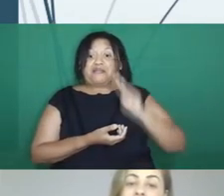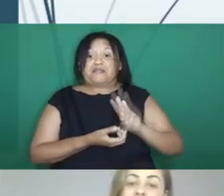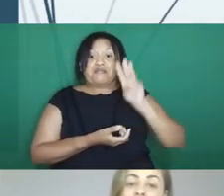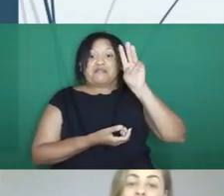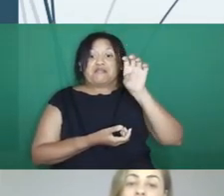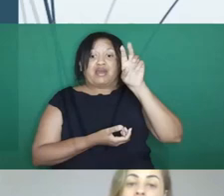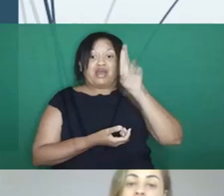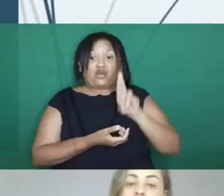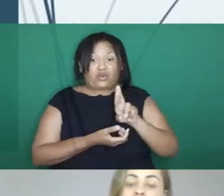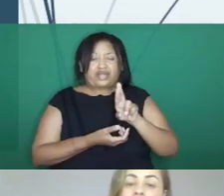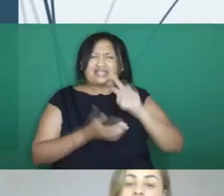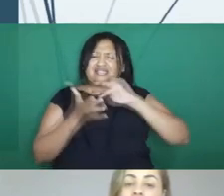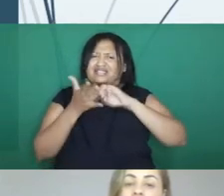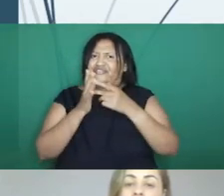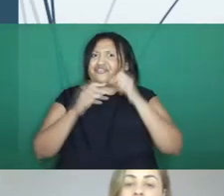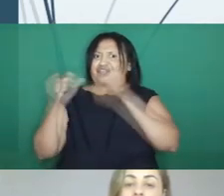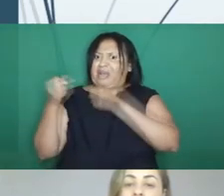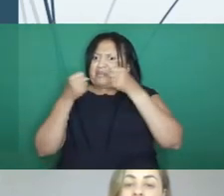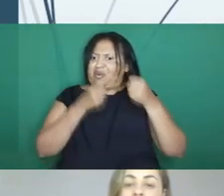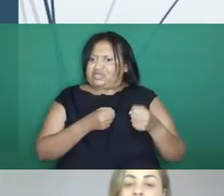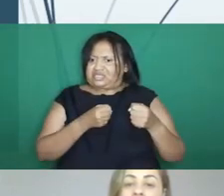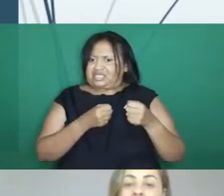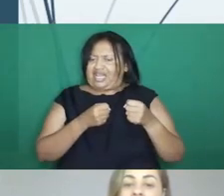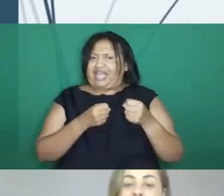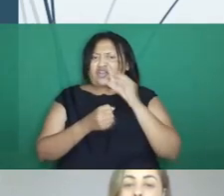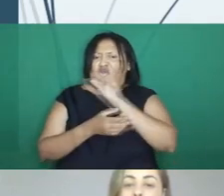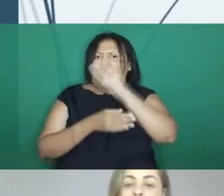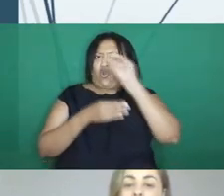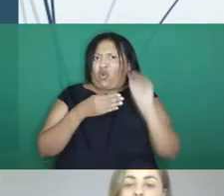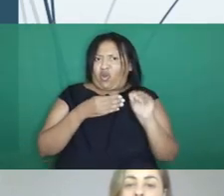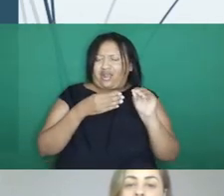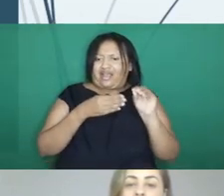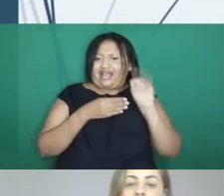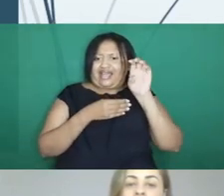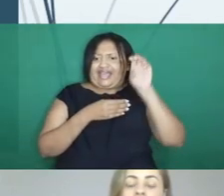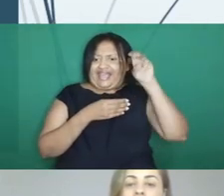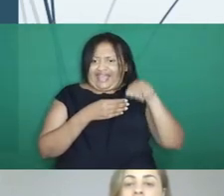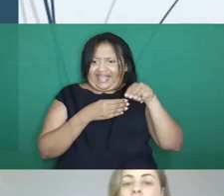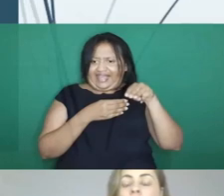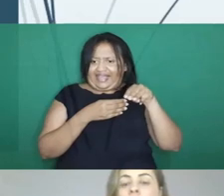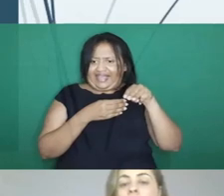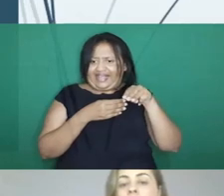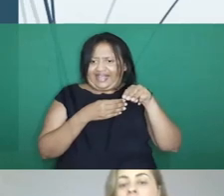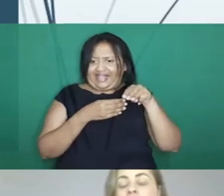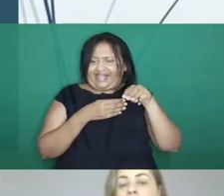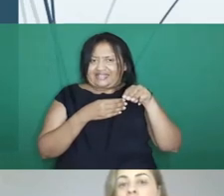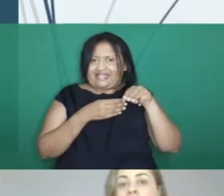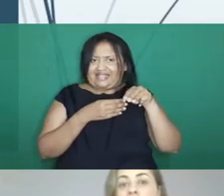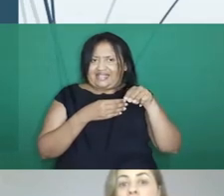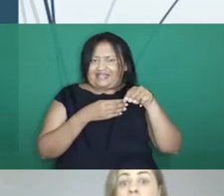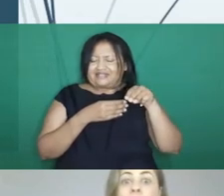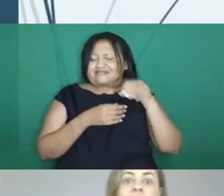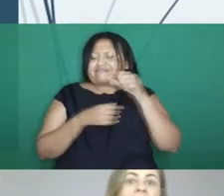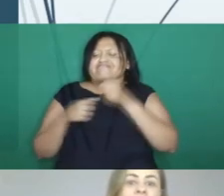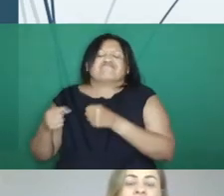e aí quando a gente coloca esse início né esse prefixo em Power a gente transforma a palavra poder